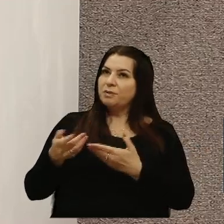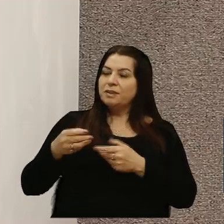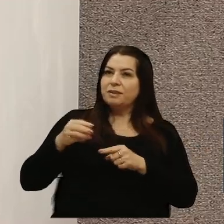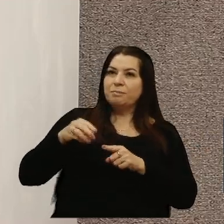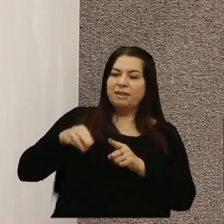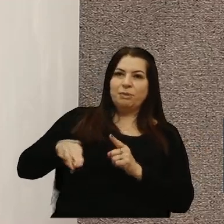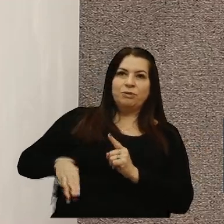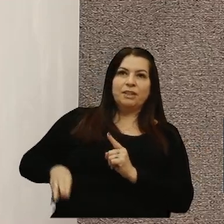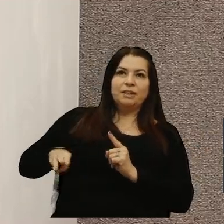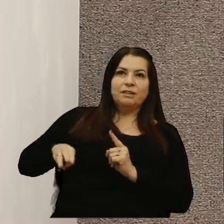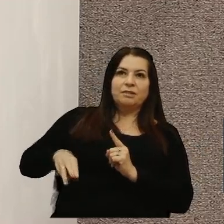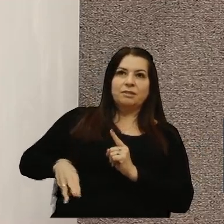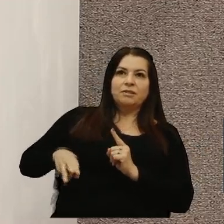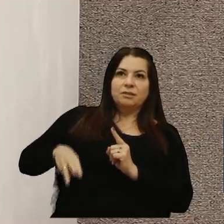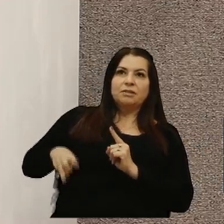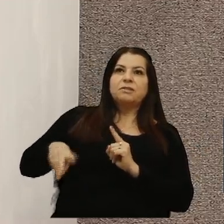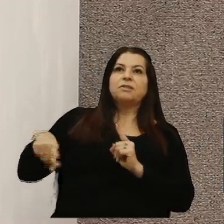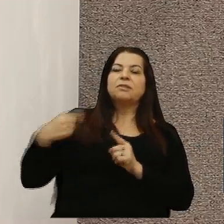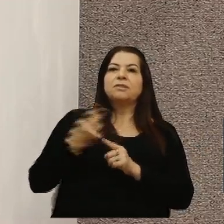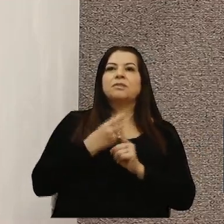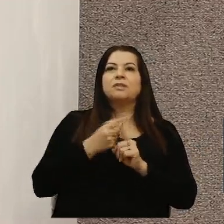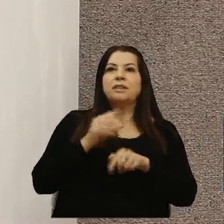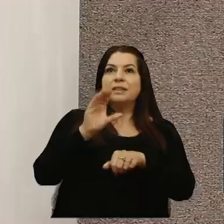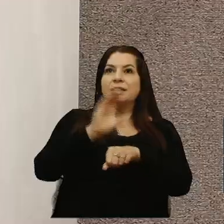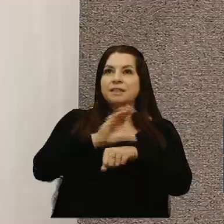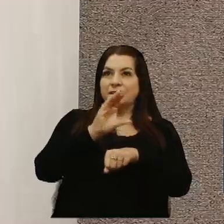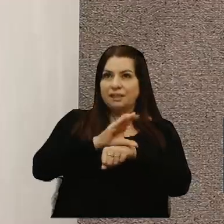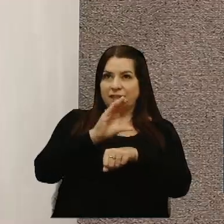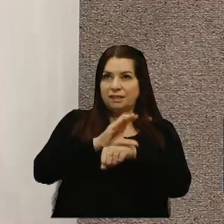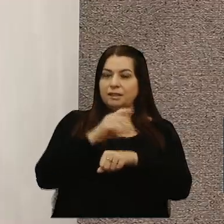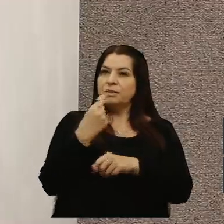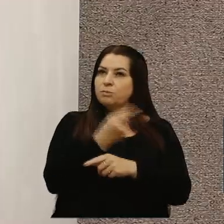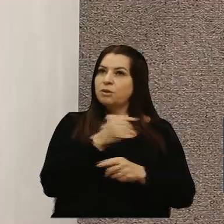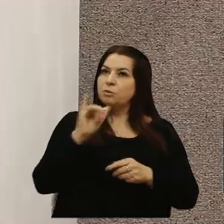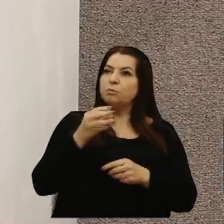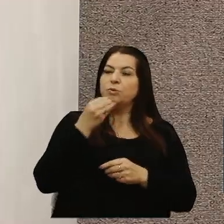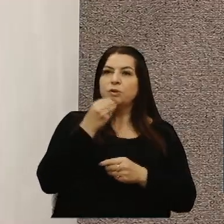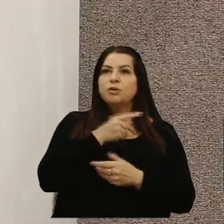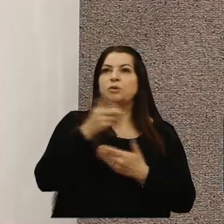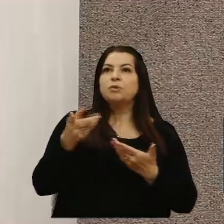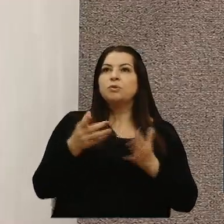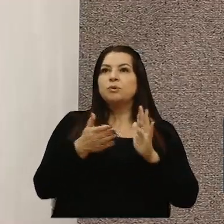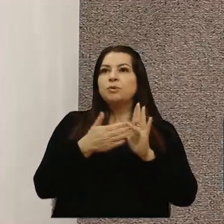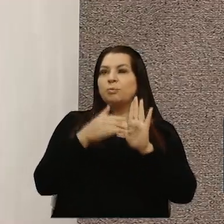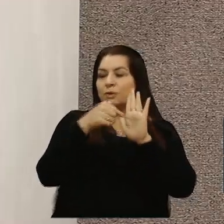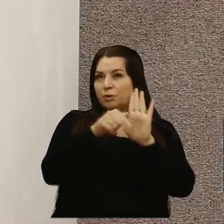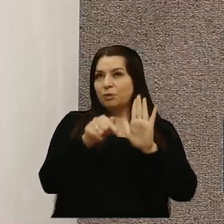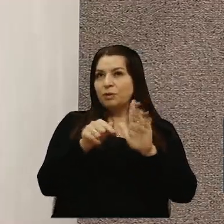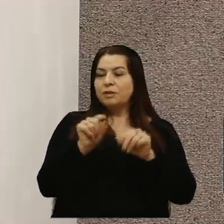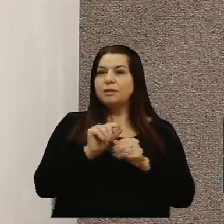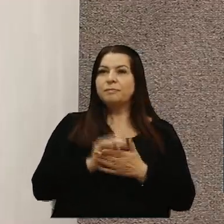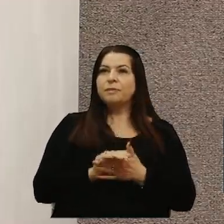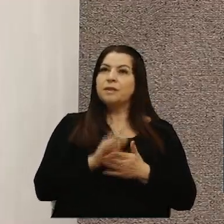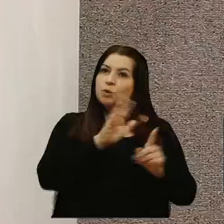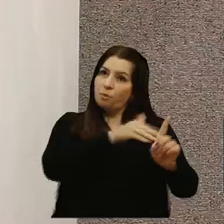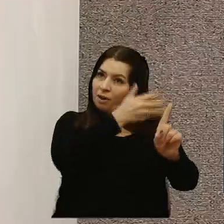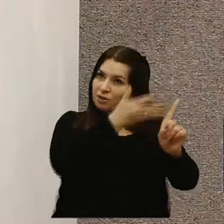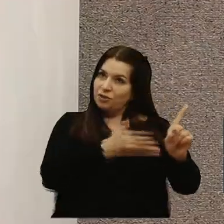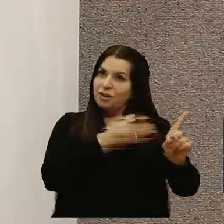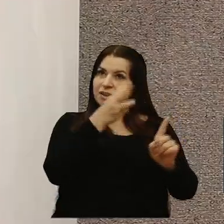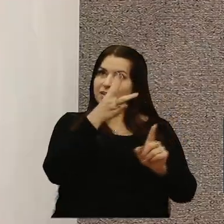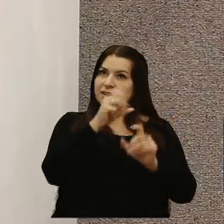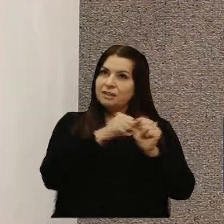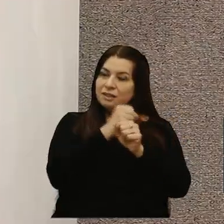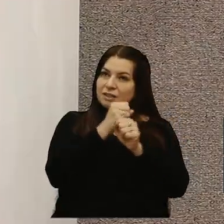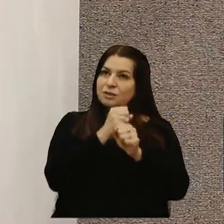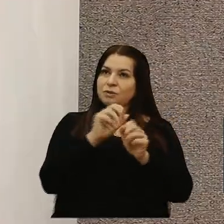Madrimilda, em especial também o pessoal do CETEC, que nessa oportunidade, por propositura do nosso gabinete, nós vamos homenagear pelos 30 anos de